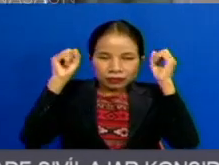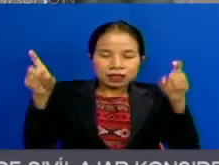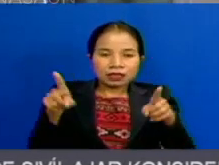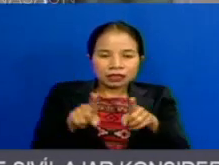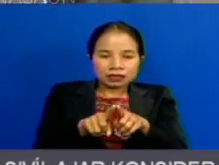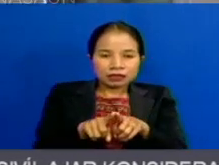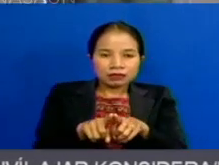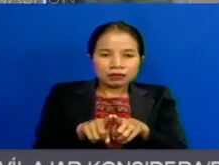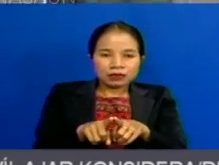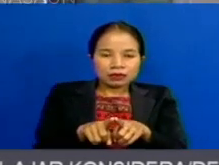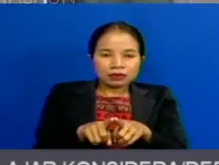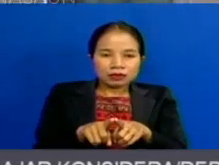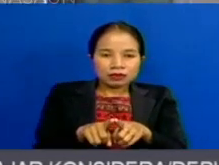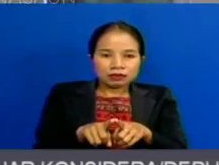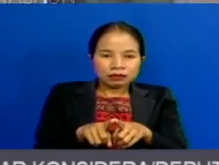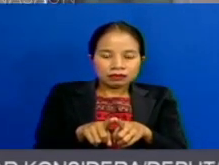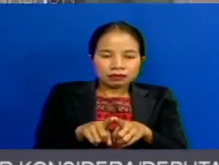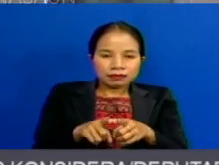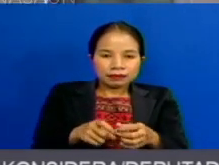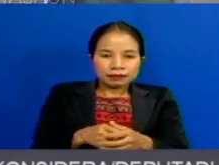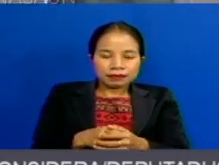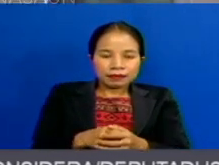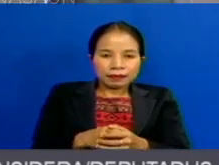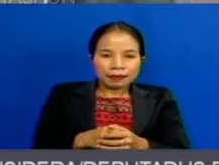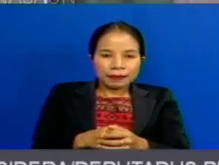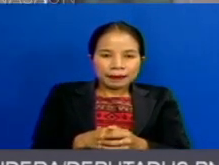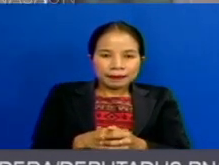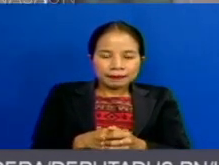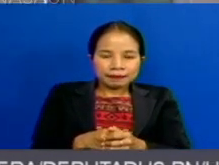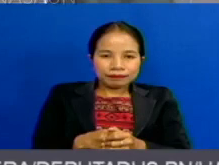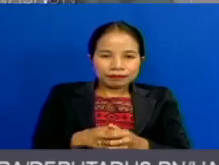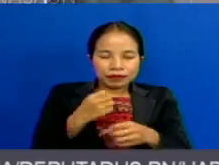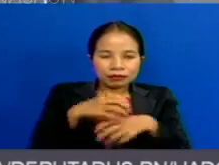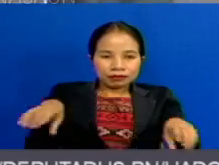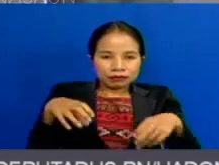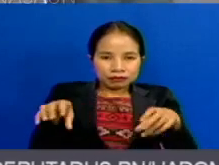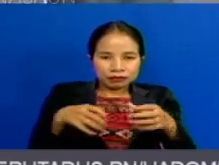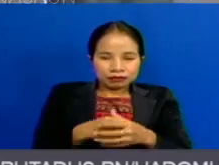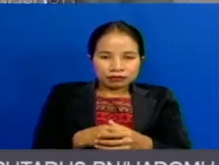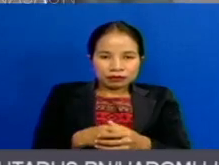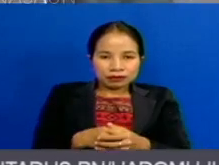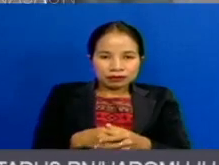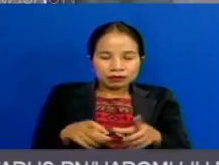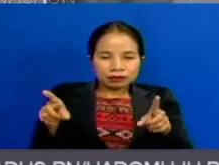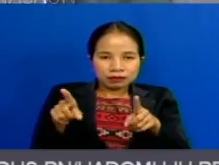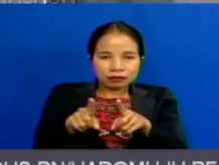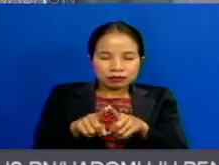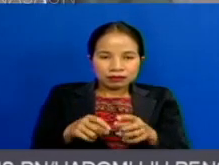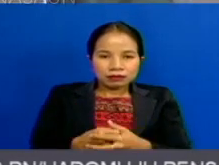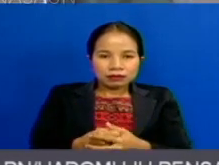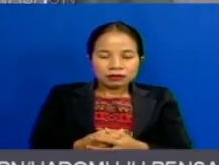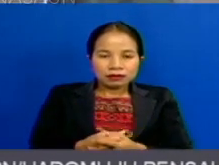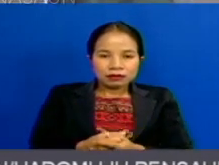san padroeiro ba fundação clínico arpite rase kita may relata serviço clínico nian incluimos dificuldade ser ne be clínico hasoro para